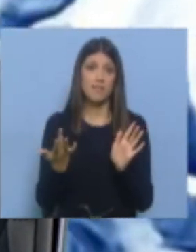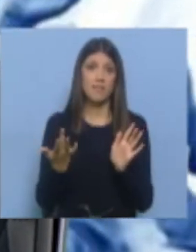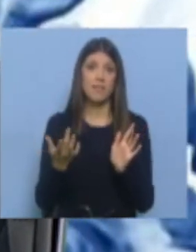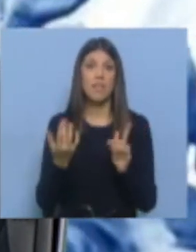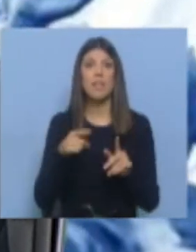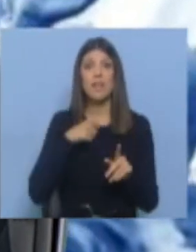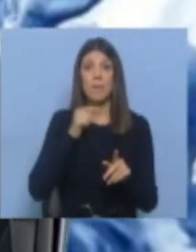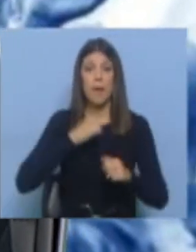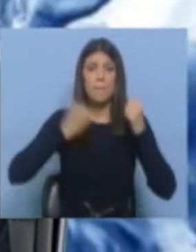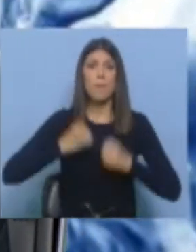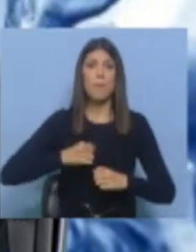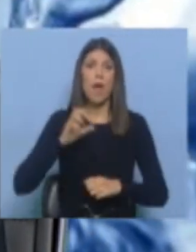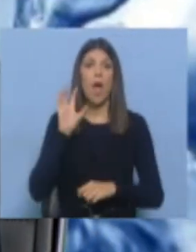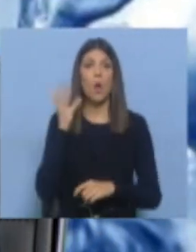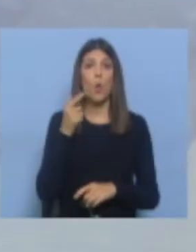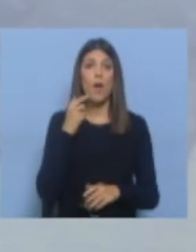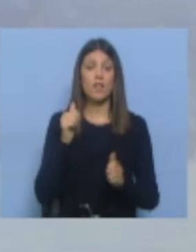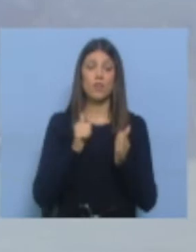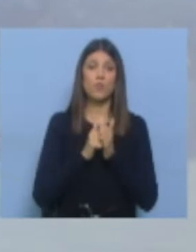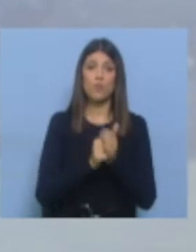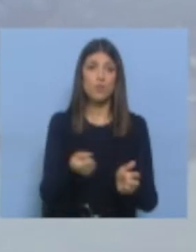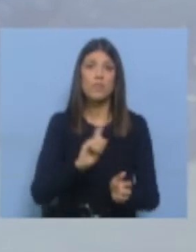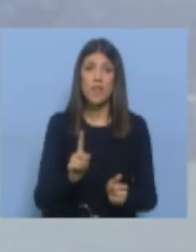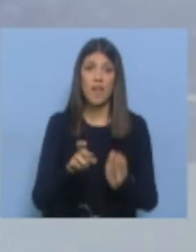com ele. Nesta questão, e perante todo este fenómeno,